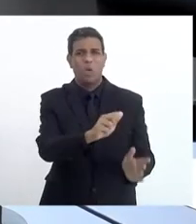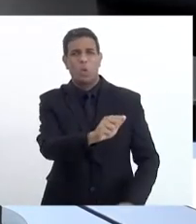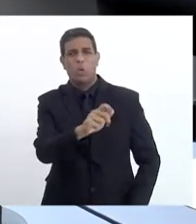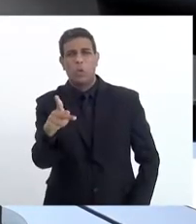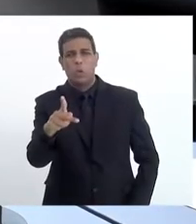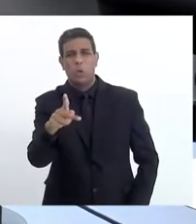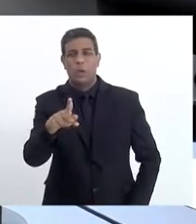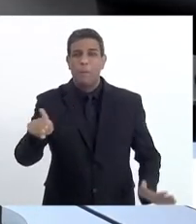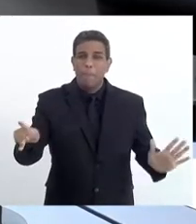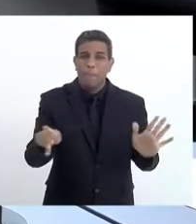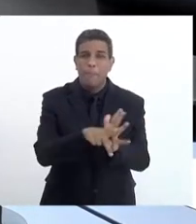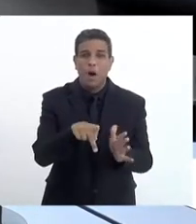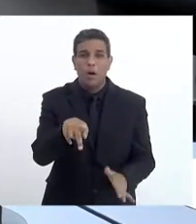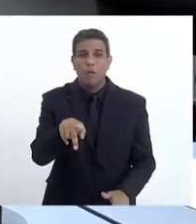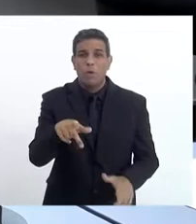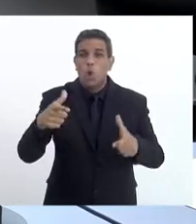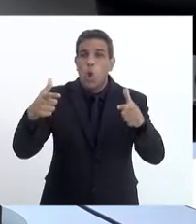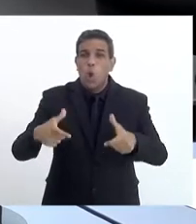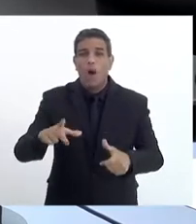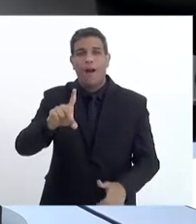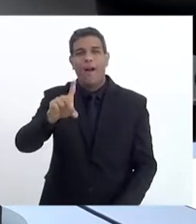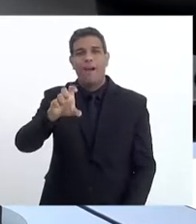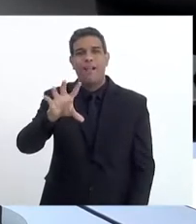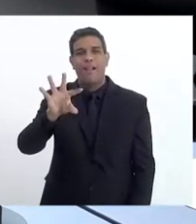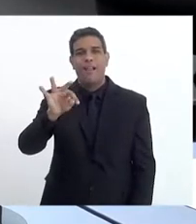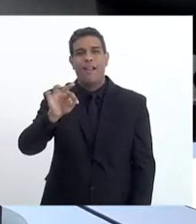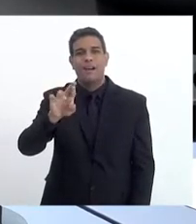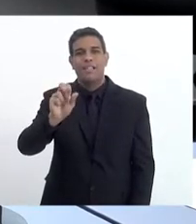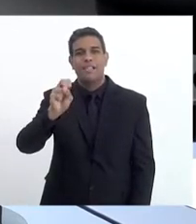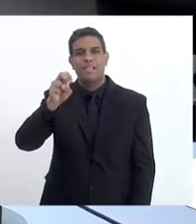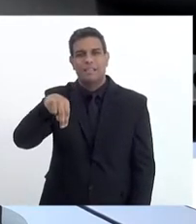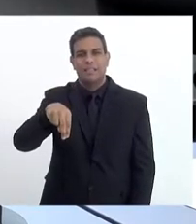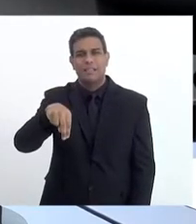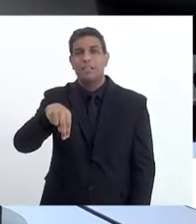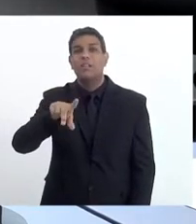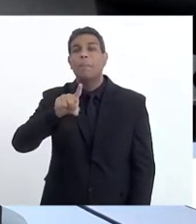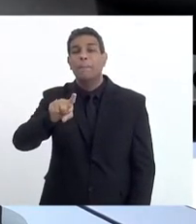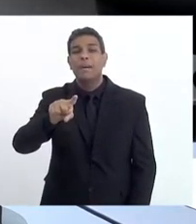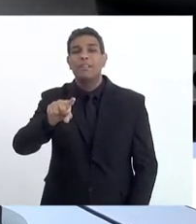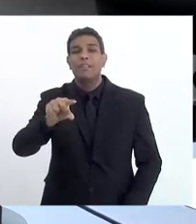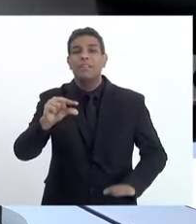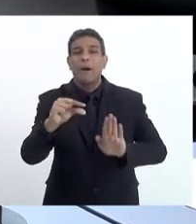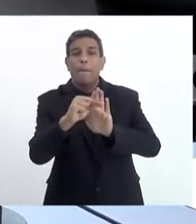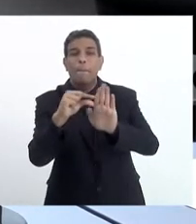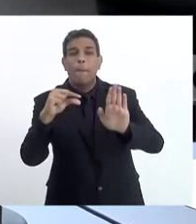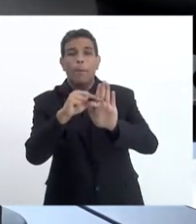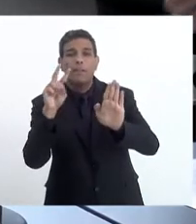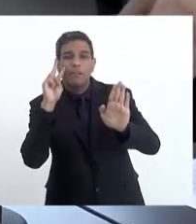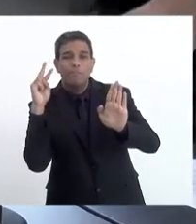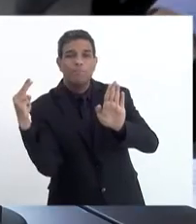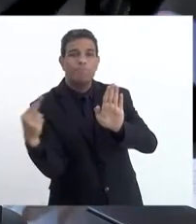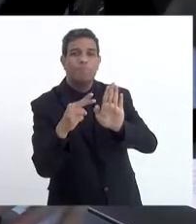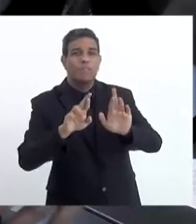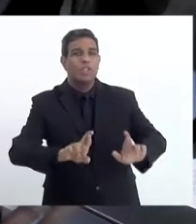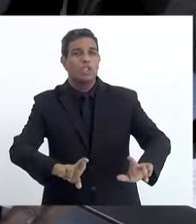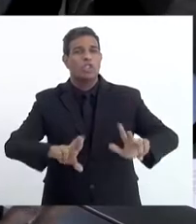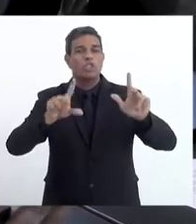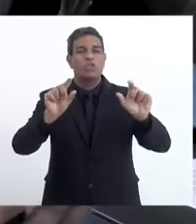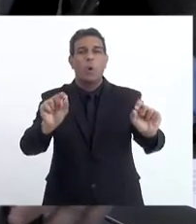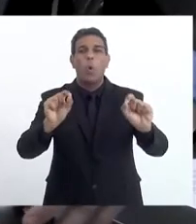os inativos do DETRAN. E o inciso que tem que modificar não é